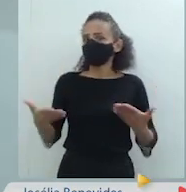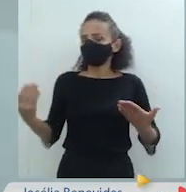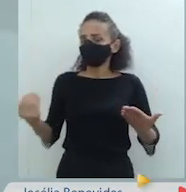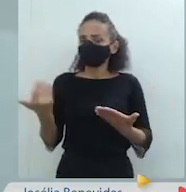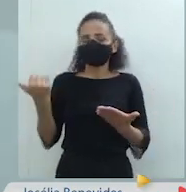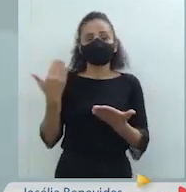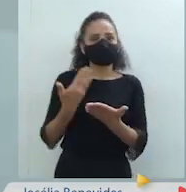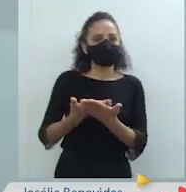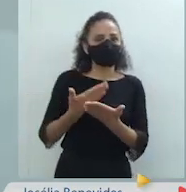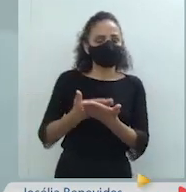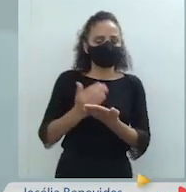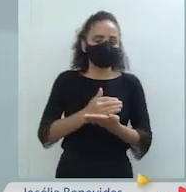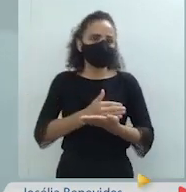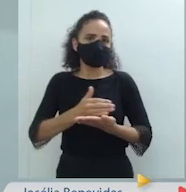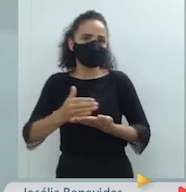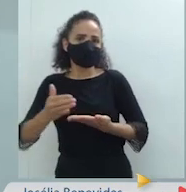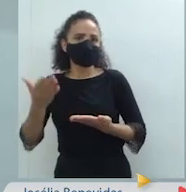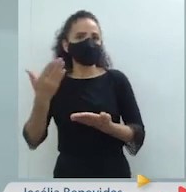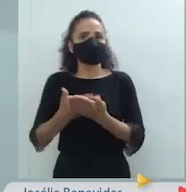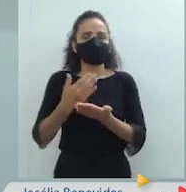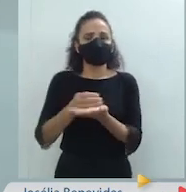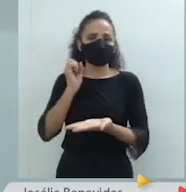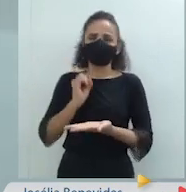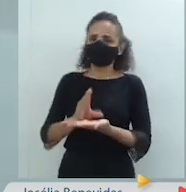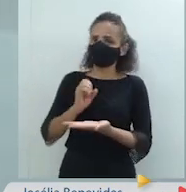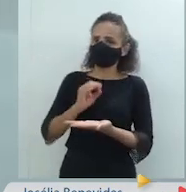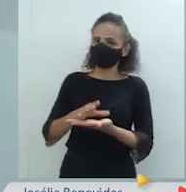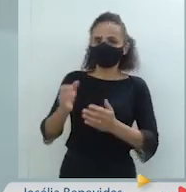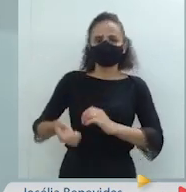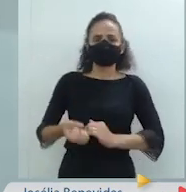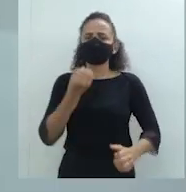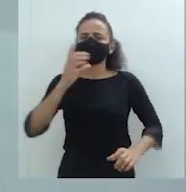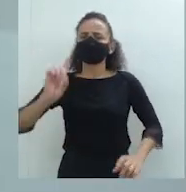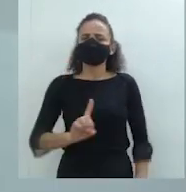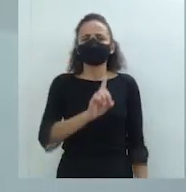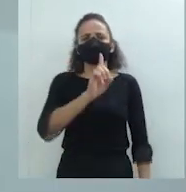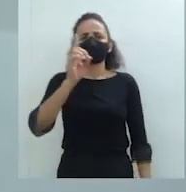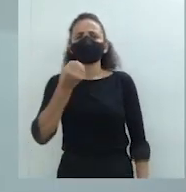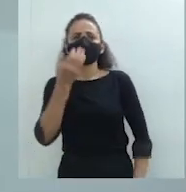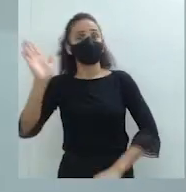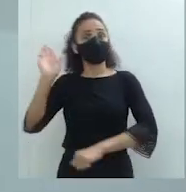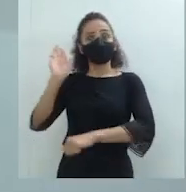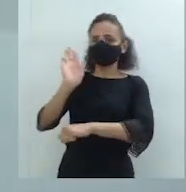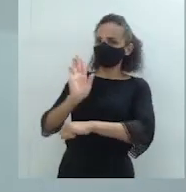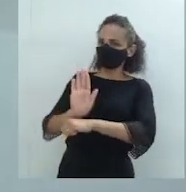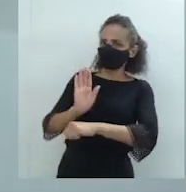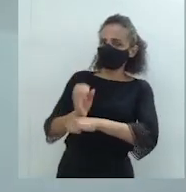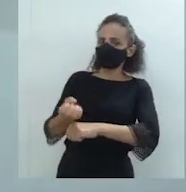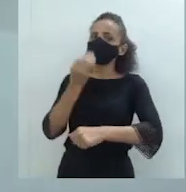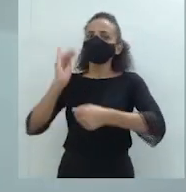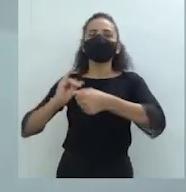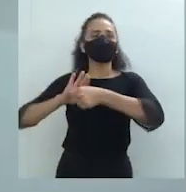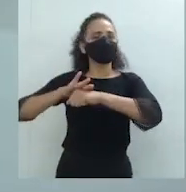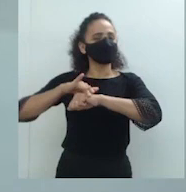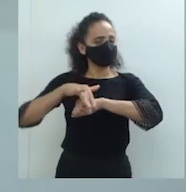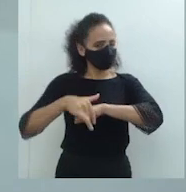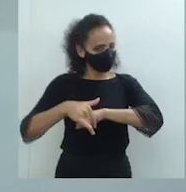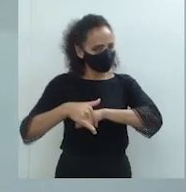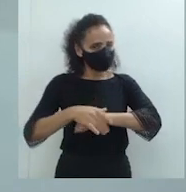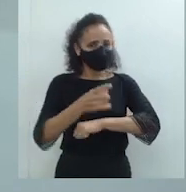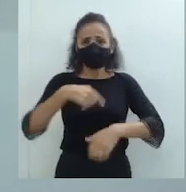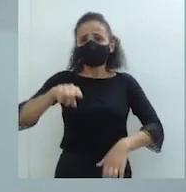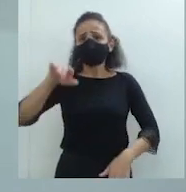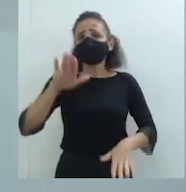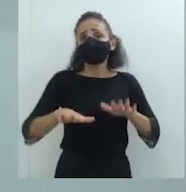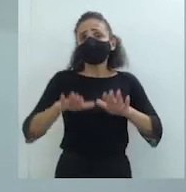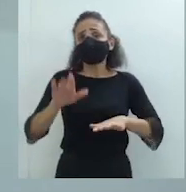iremos começar mais uma aula do EducaPE. Um bom dia, uma boa tarde, uma boa noite. Isso vai